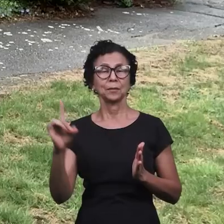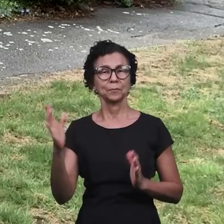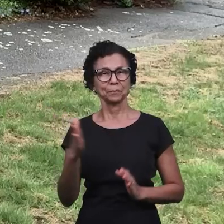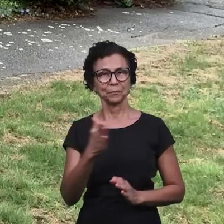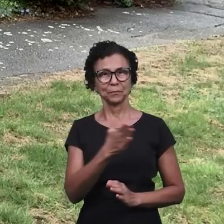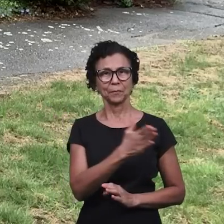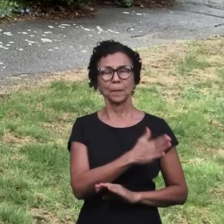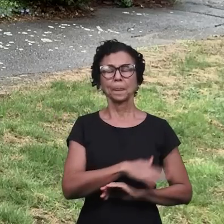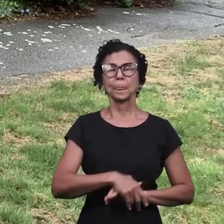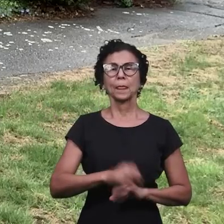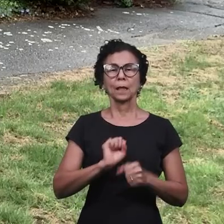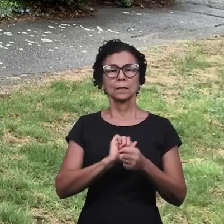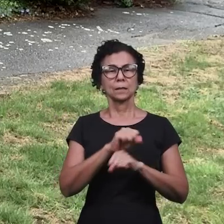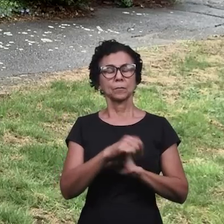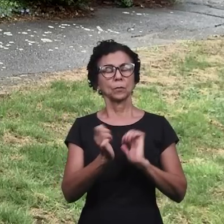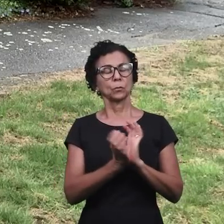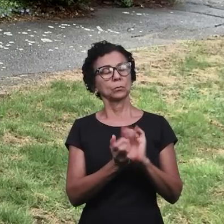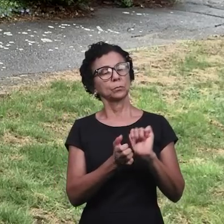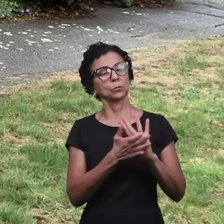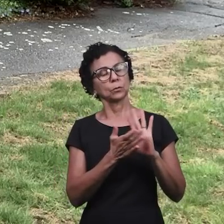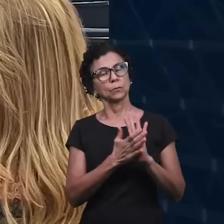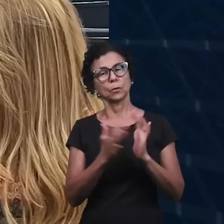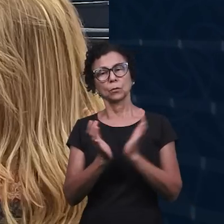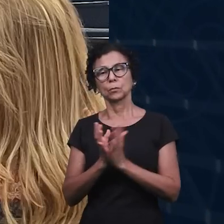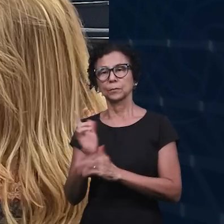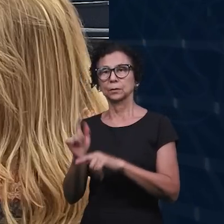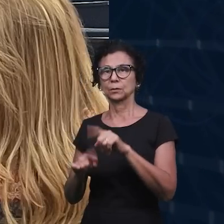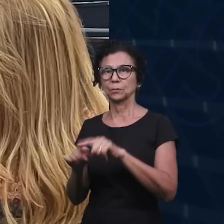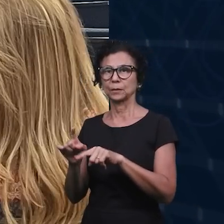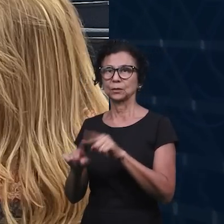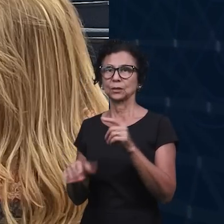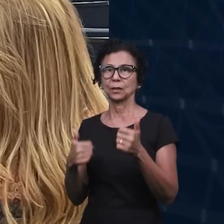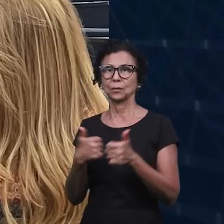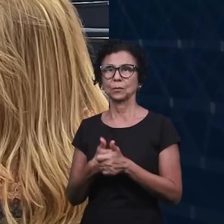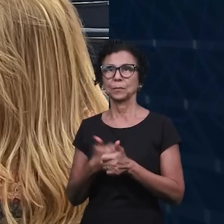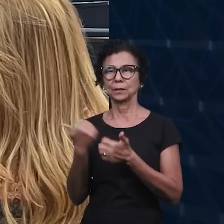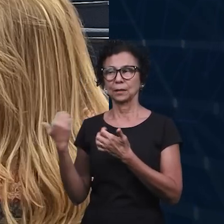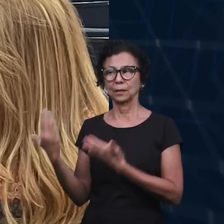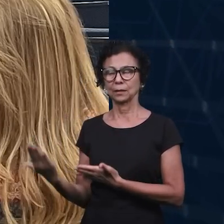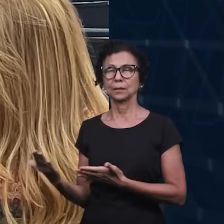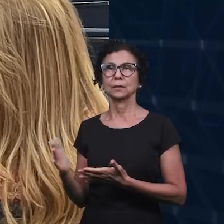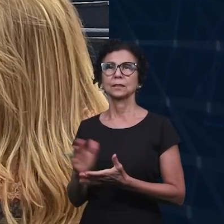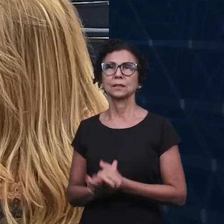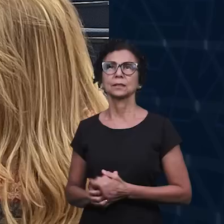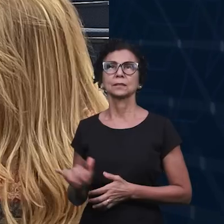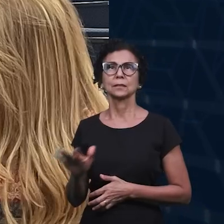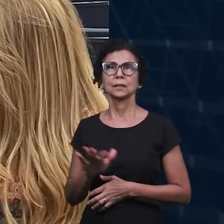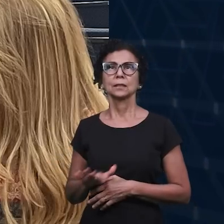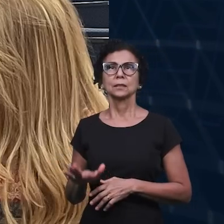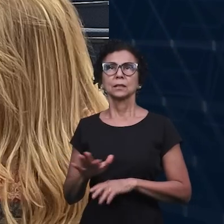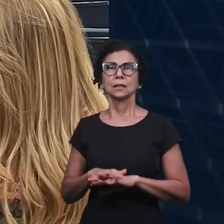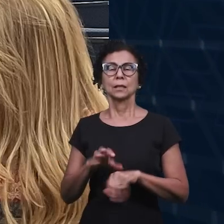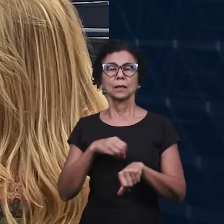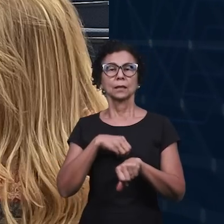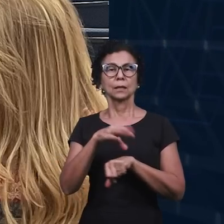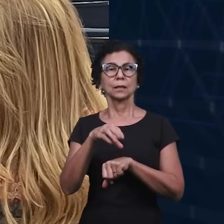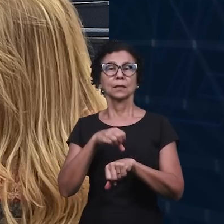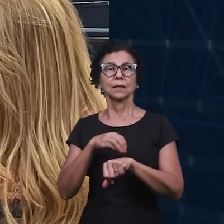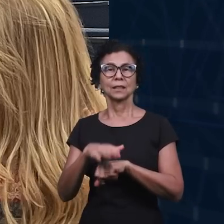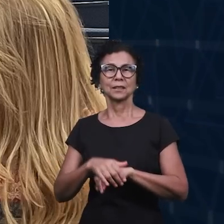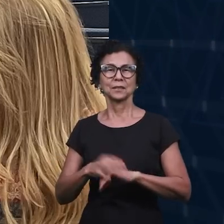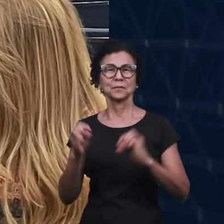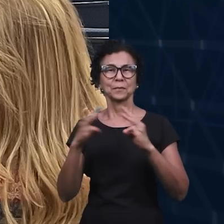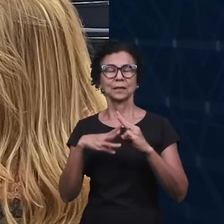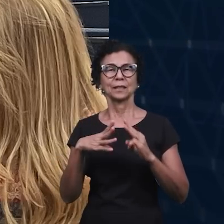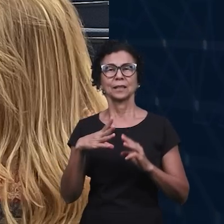O seminário para grupos de louvor e instrumentistas foi acompanhado na ICM Gardner, através da transmissão